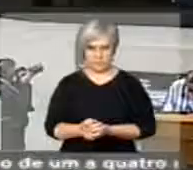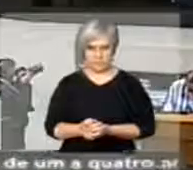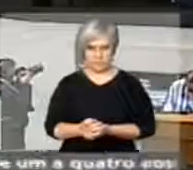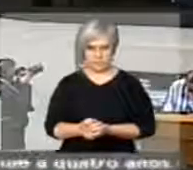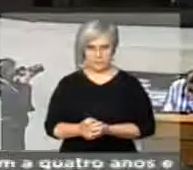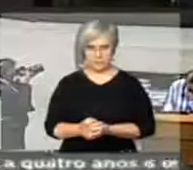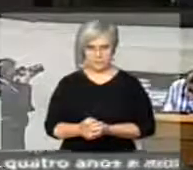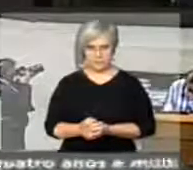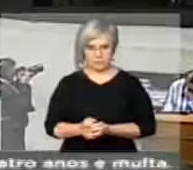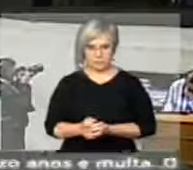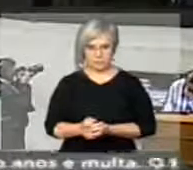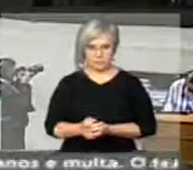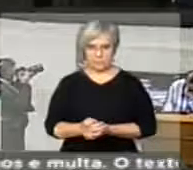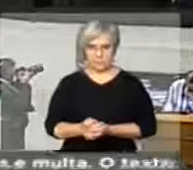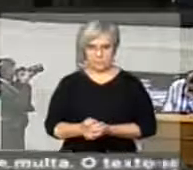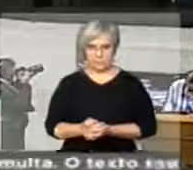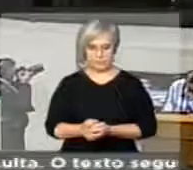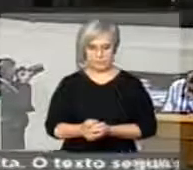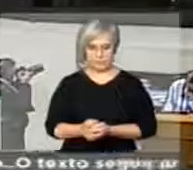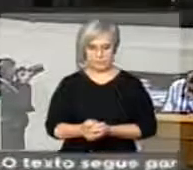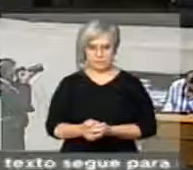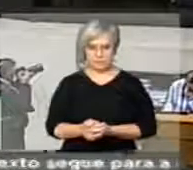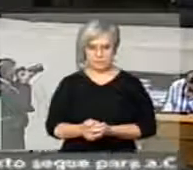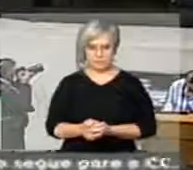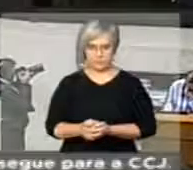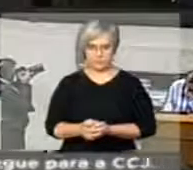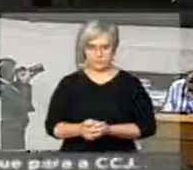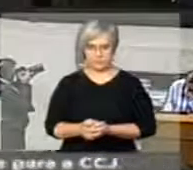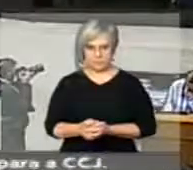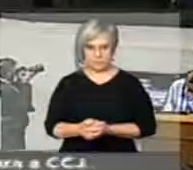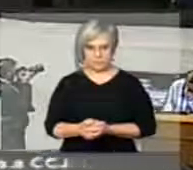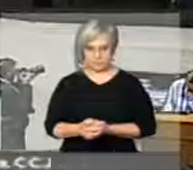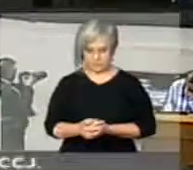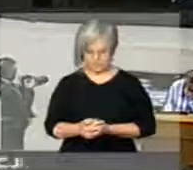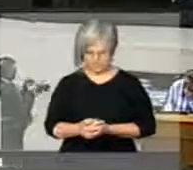Líder também, já chegou a... Ah, bom. Então tem mais 6 de líder também.